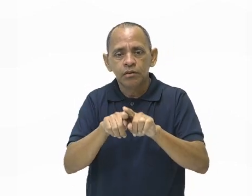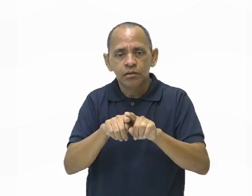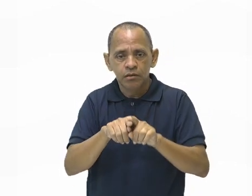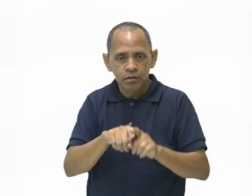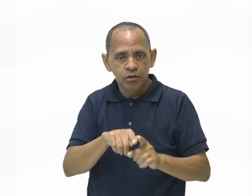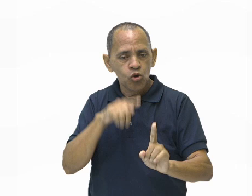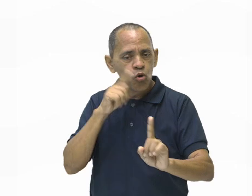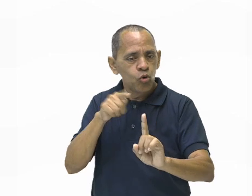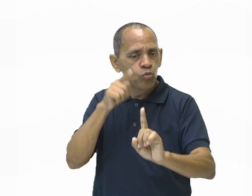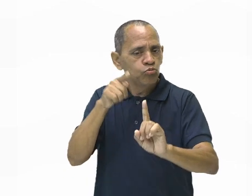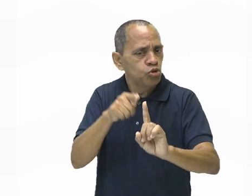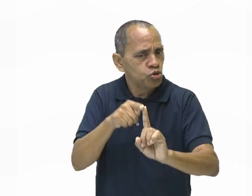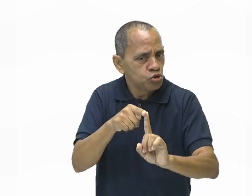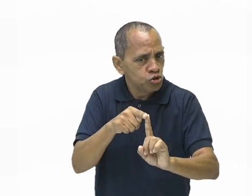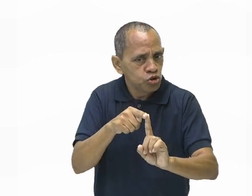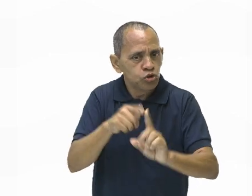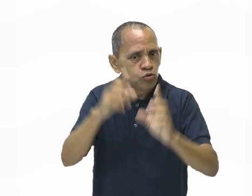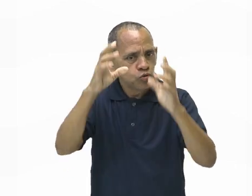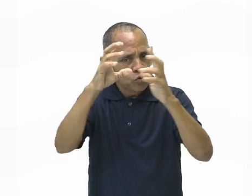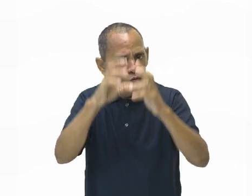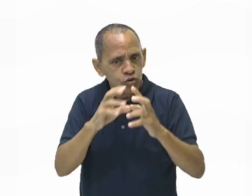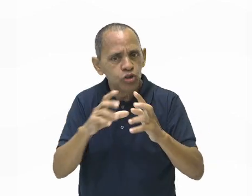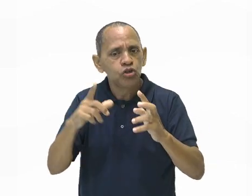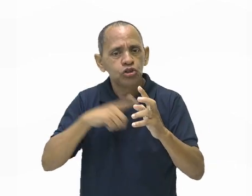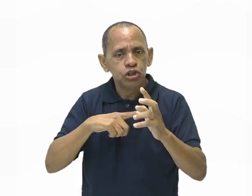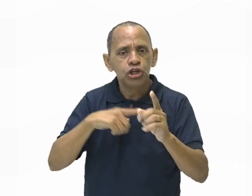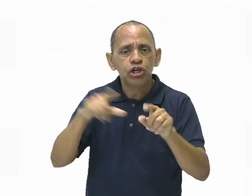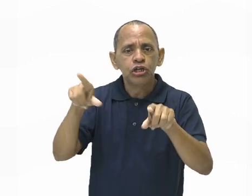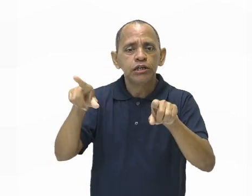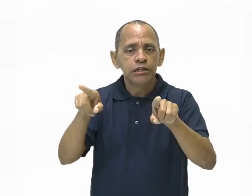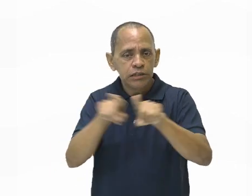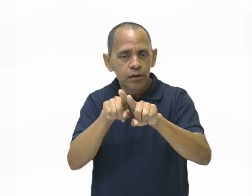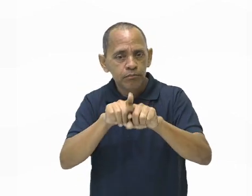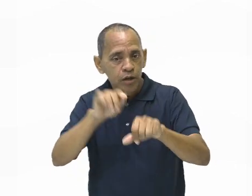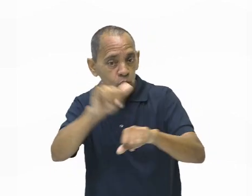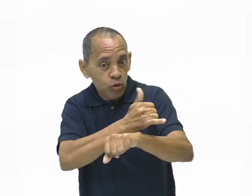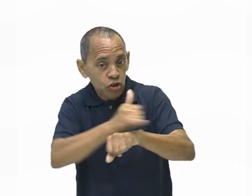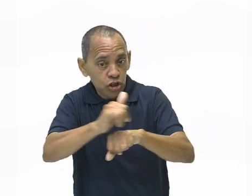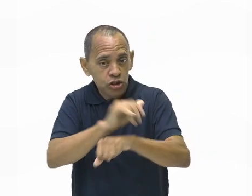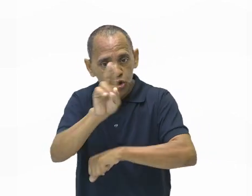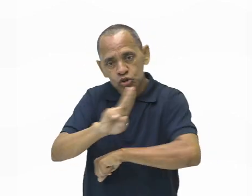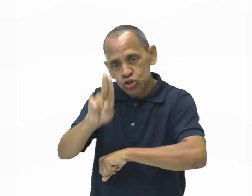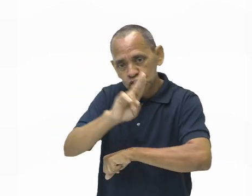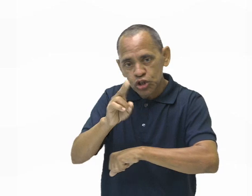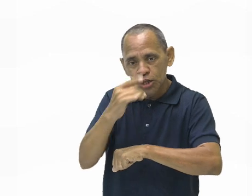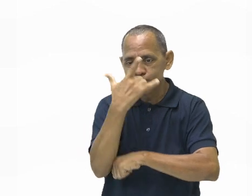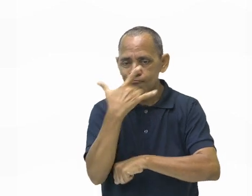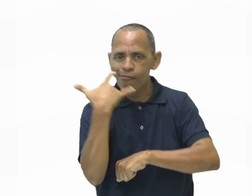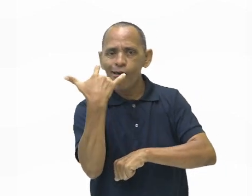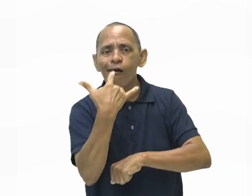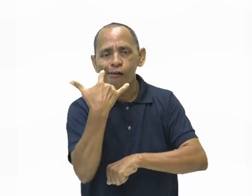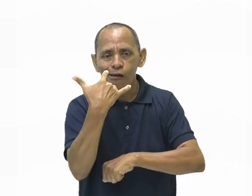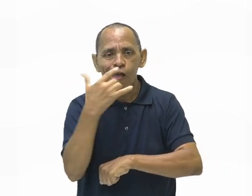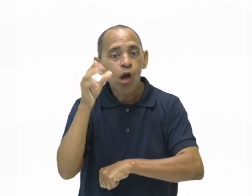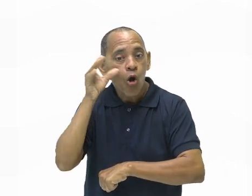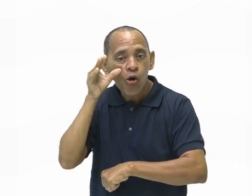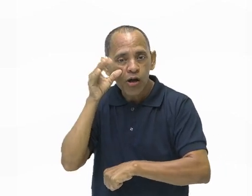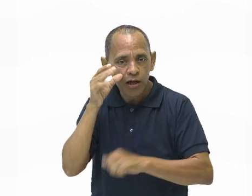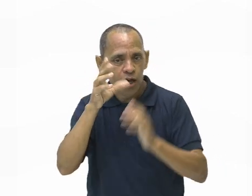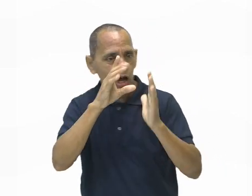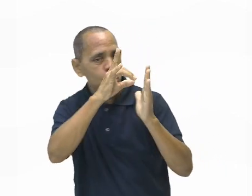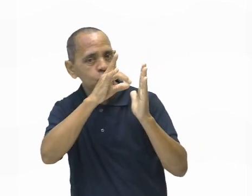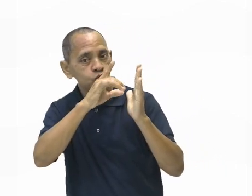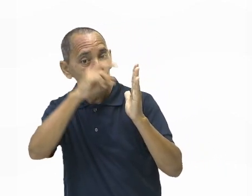ponto culminante do conflito. Trata-se também de uma técnica muito utilizada para despertar a curiosidade do leitor, para manter ali o